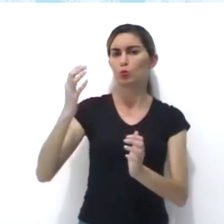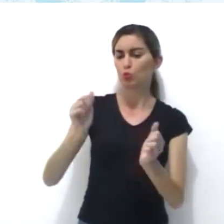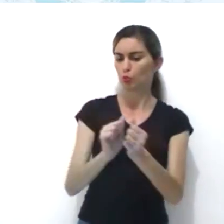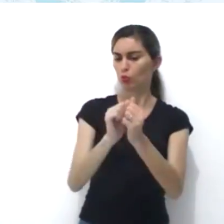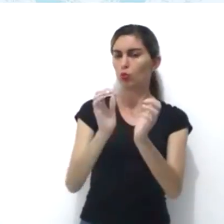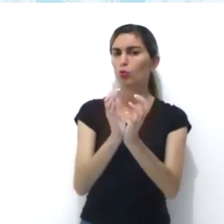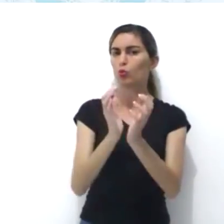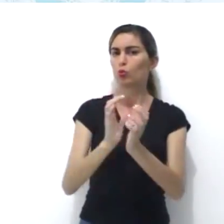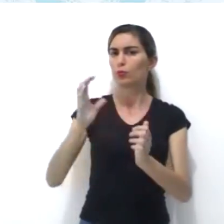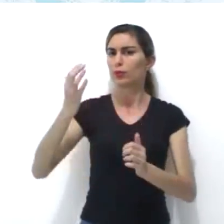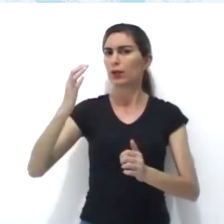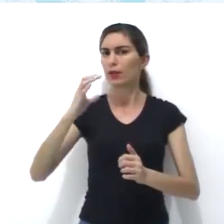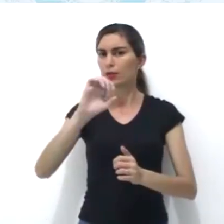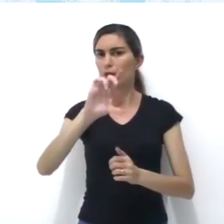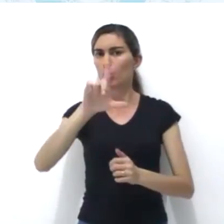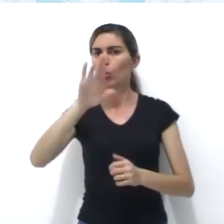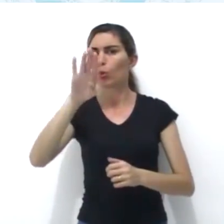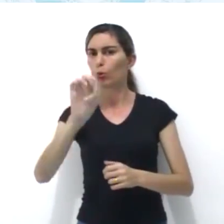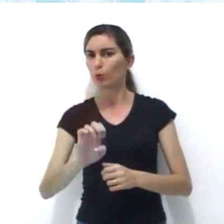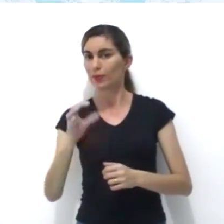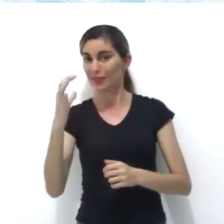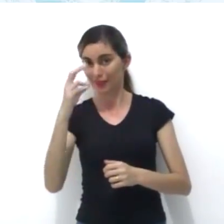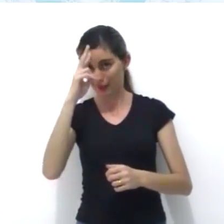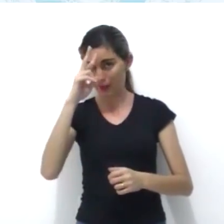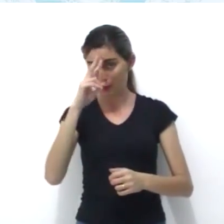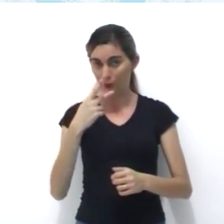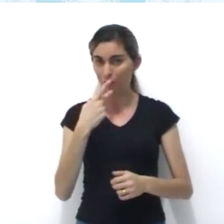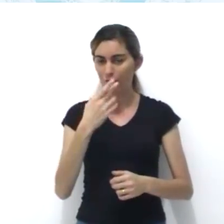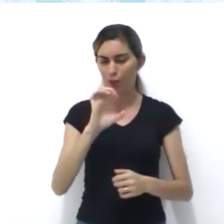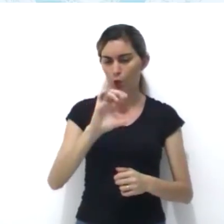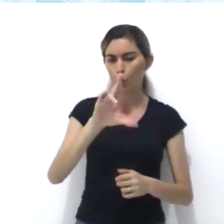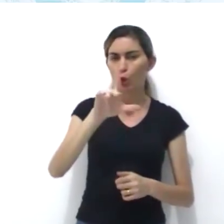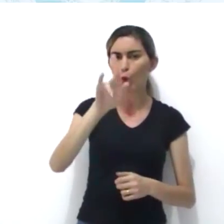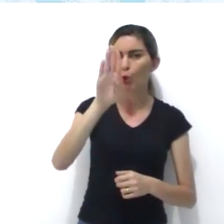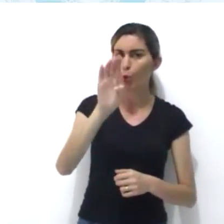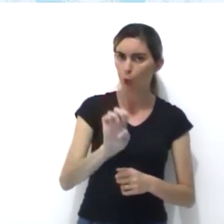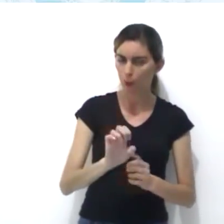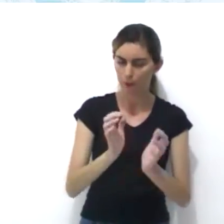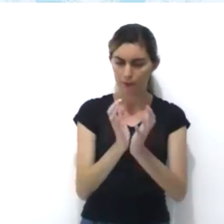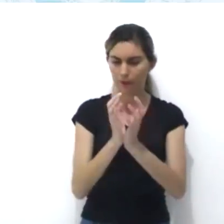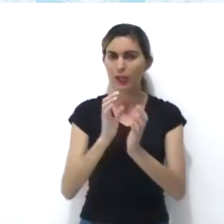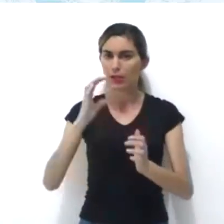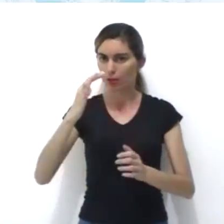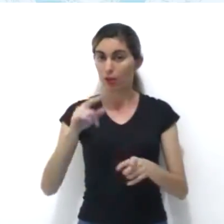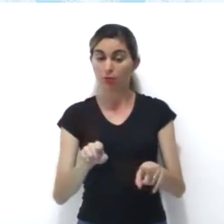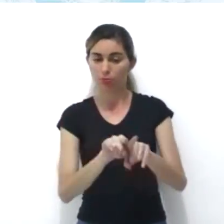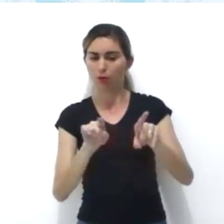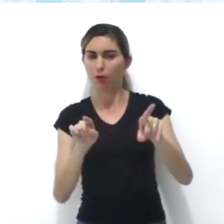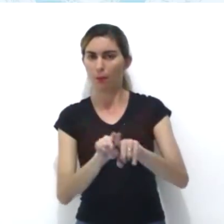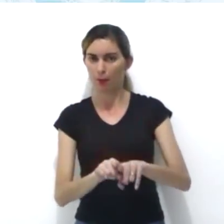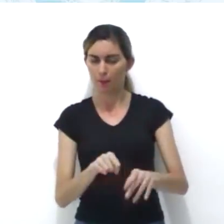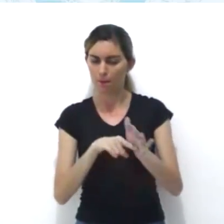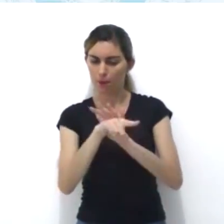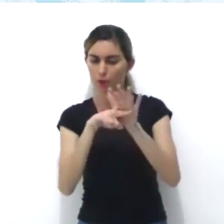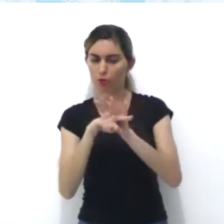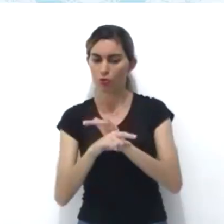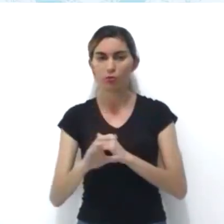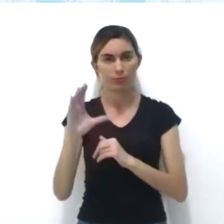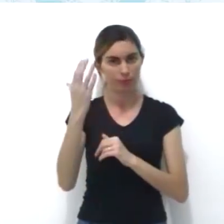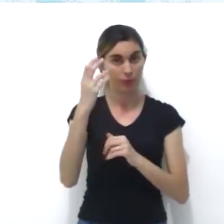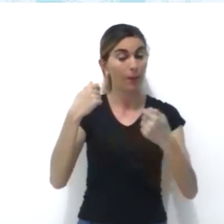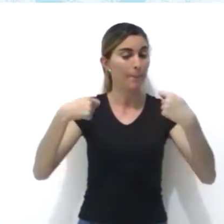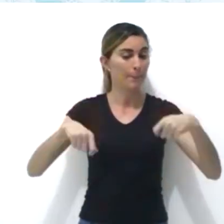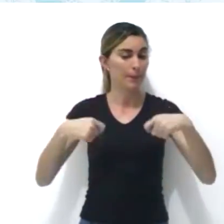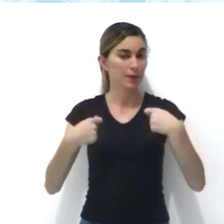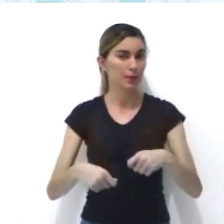de ciências. Não sei se vocês lembram na aula de hoje que eu falei que os clubes de ciências e também as